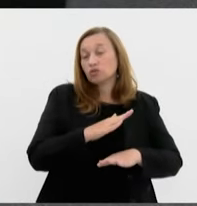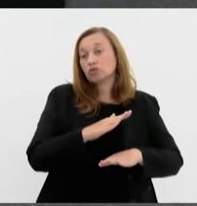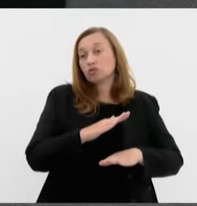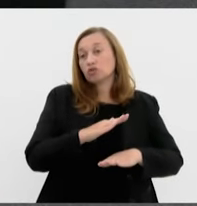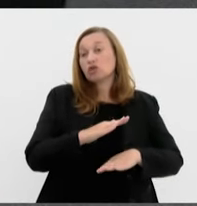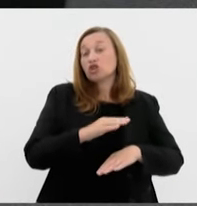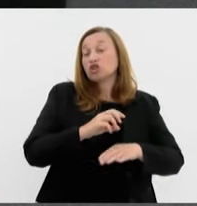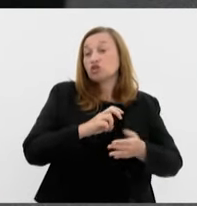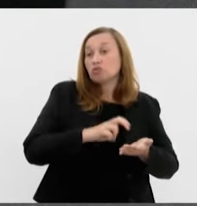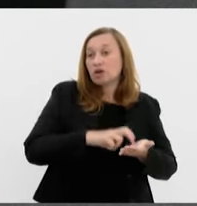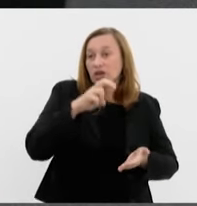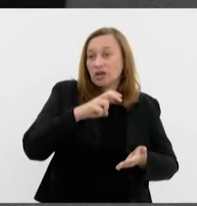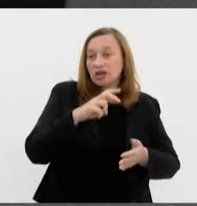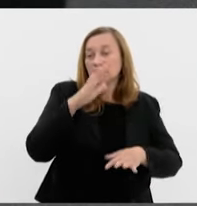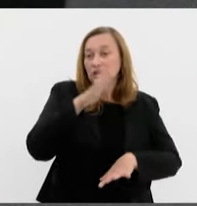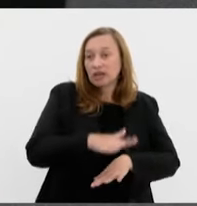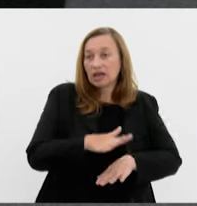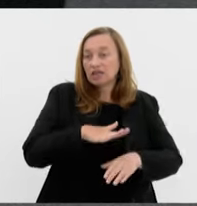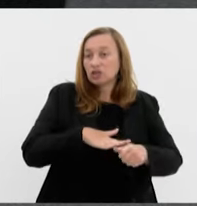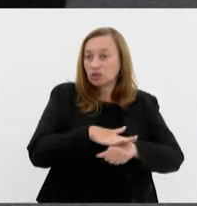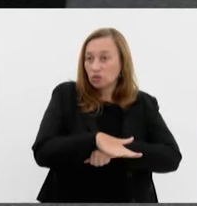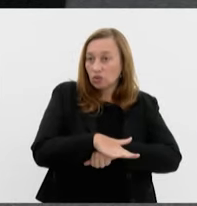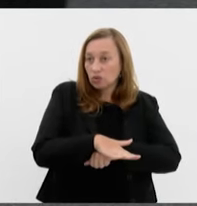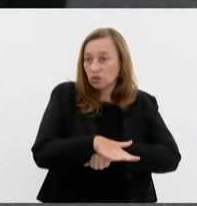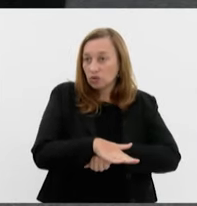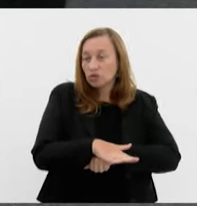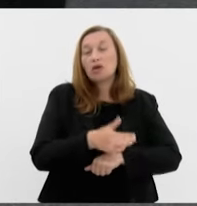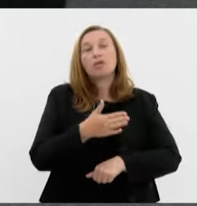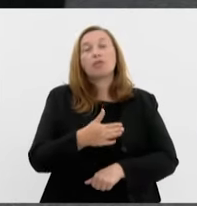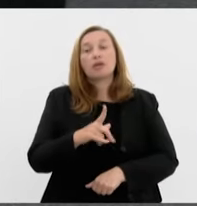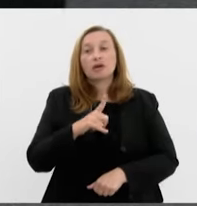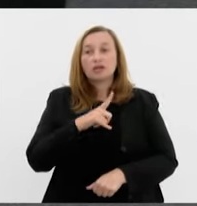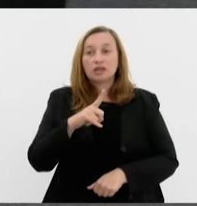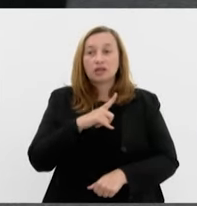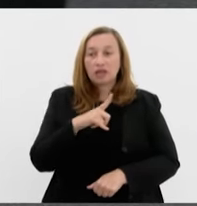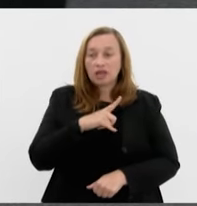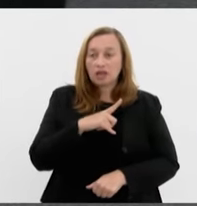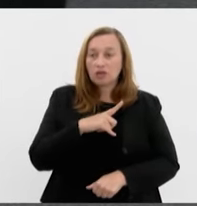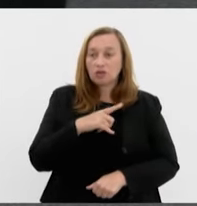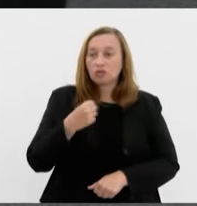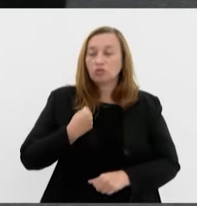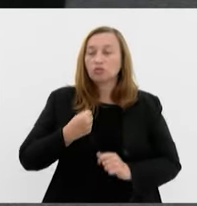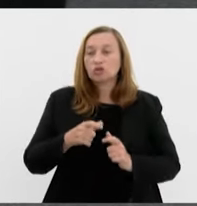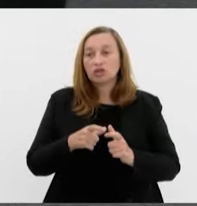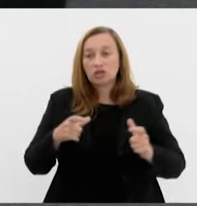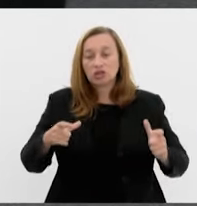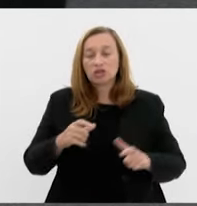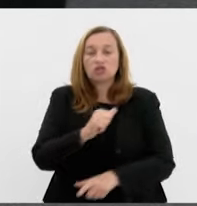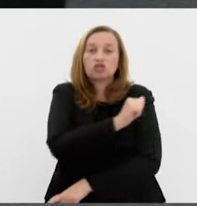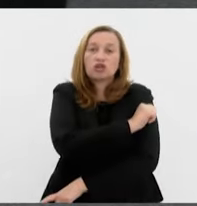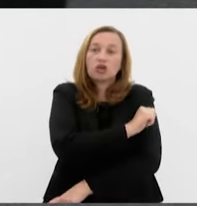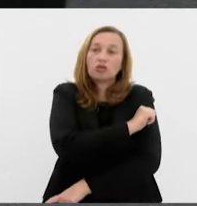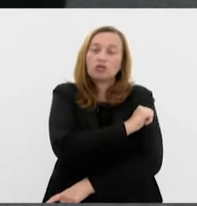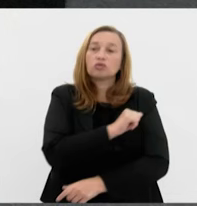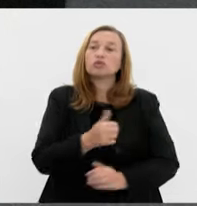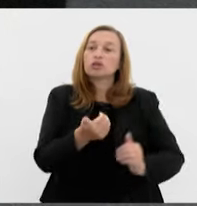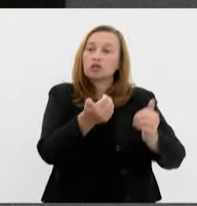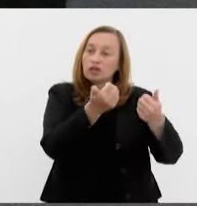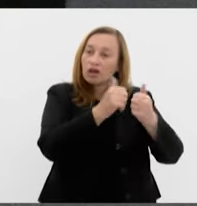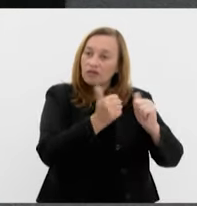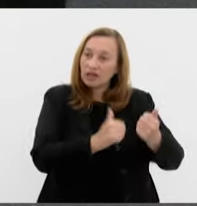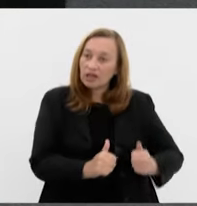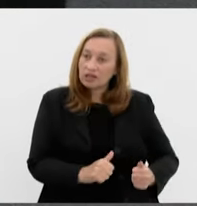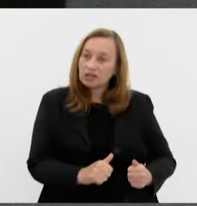e Adultos tem um dos melhores rendimentos de todo o Sul Fluminense em todas as avaliações é